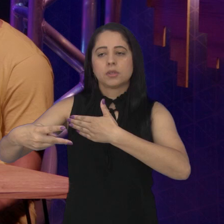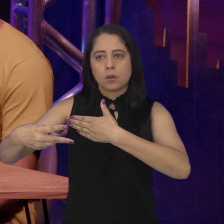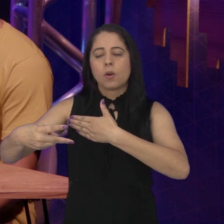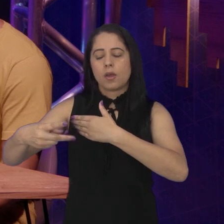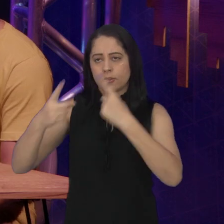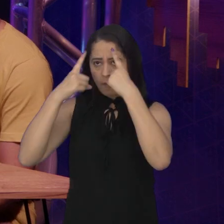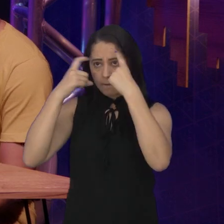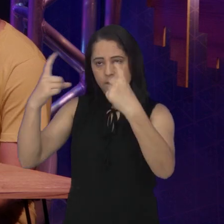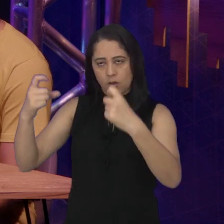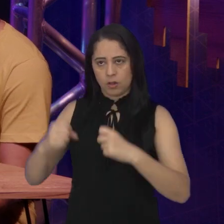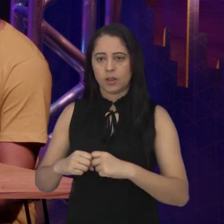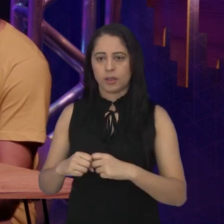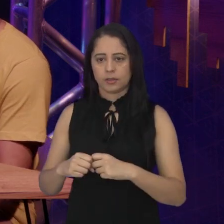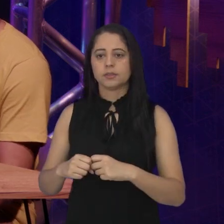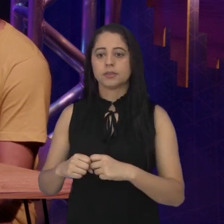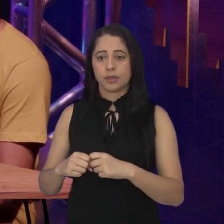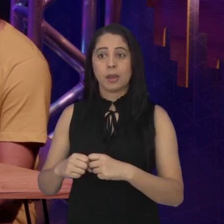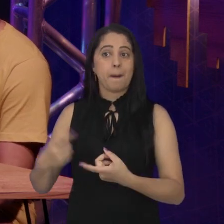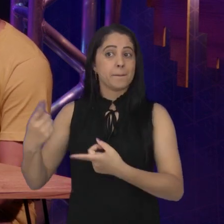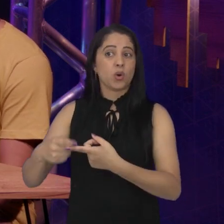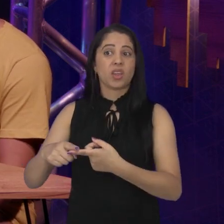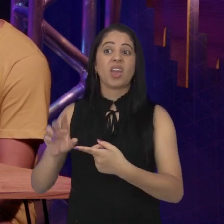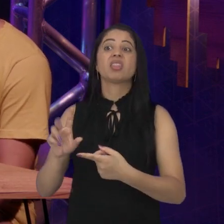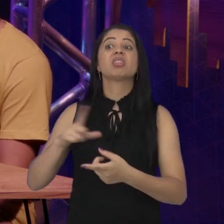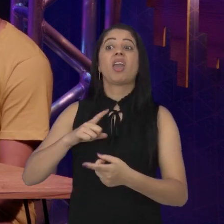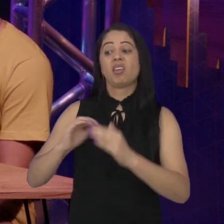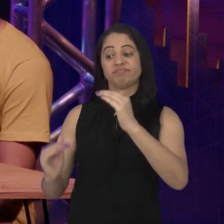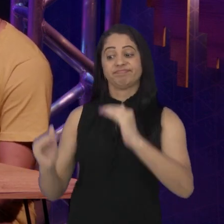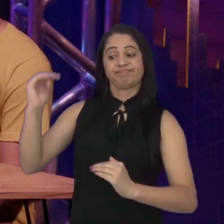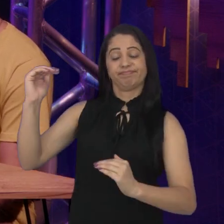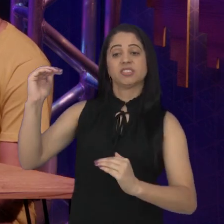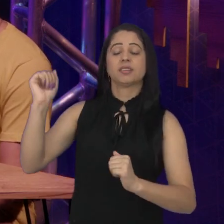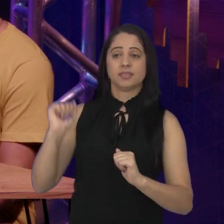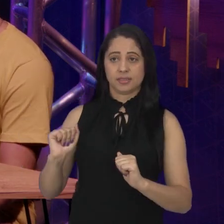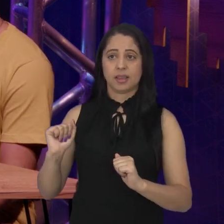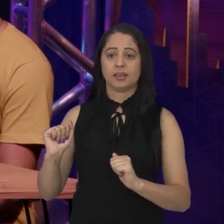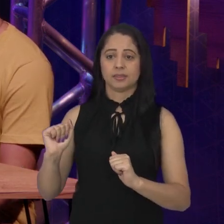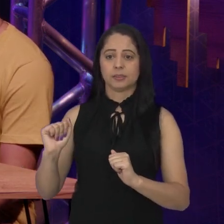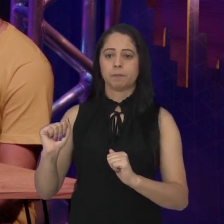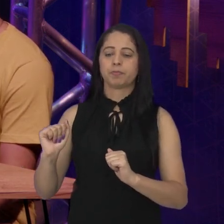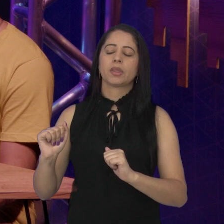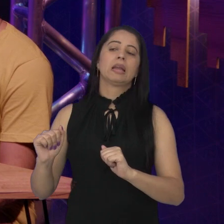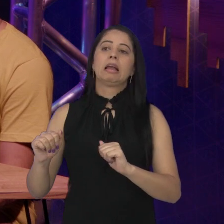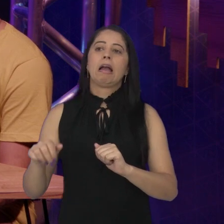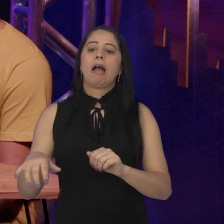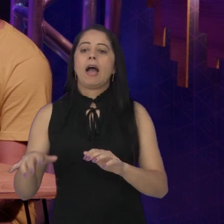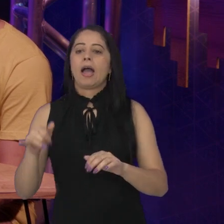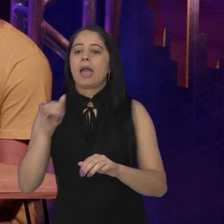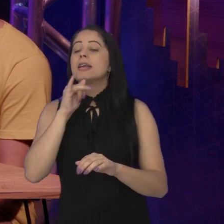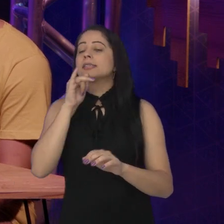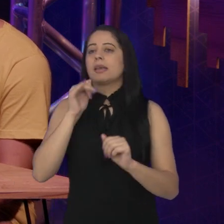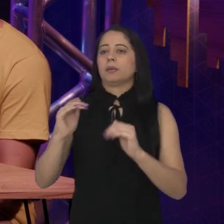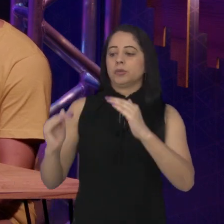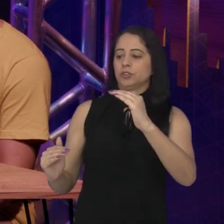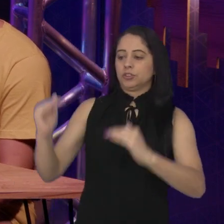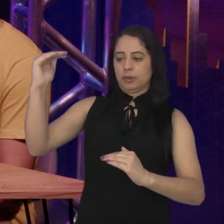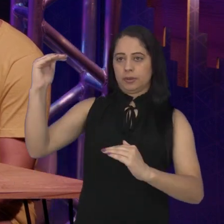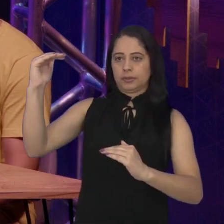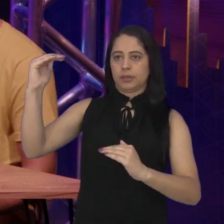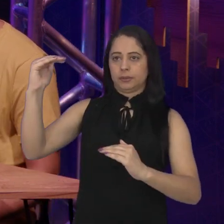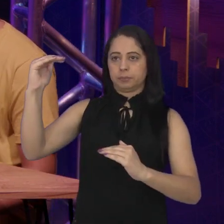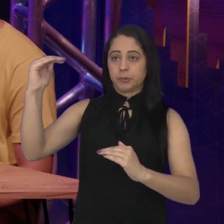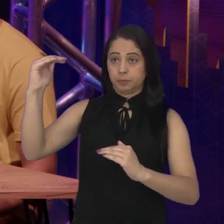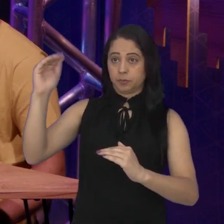não sofrer as consequências da violência. Uhum. Violência causada pela desigualdade. Porque quando a gente